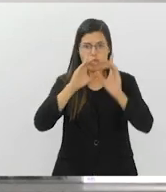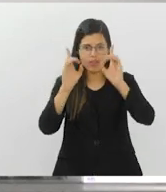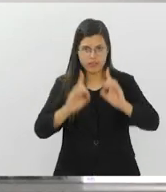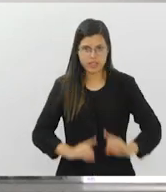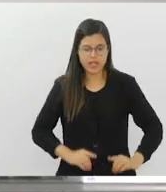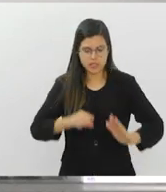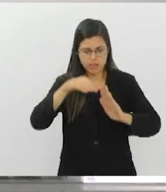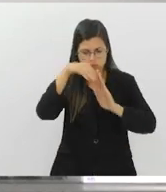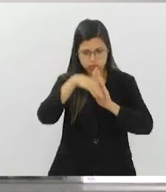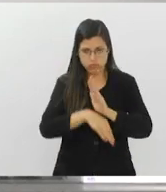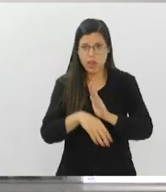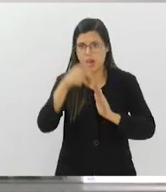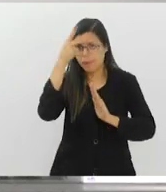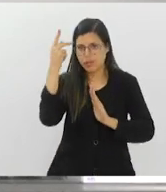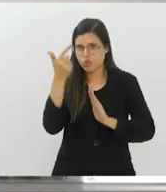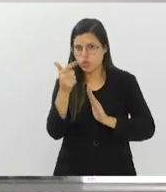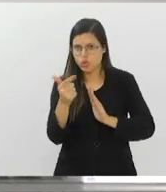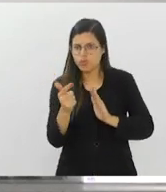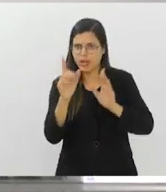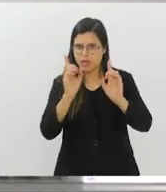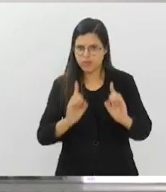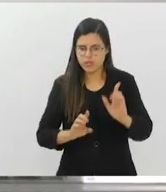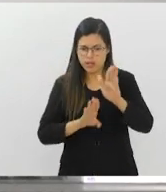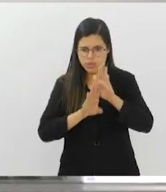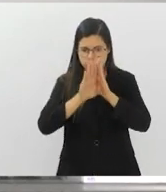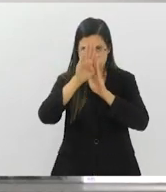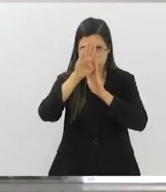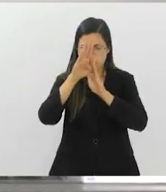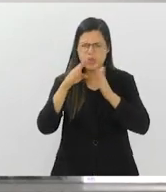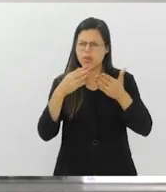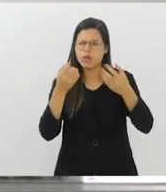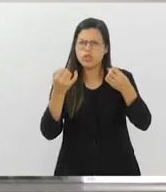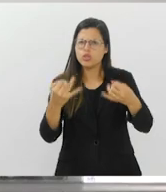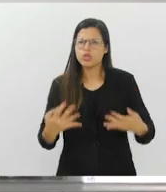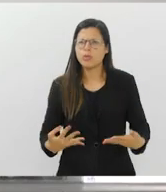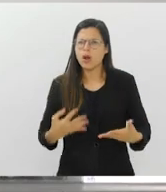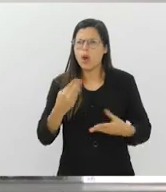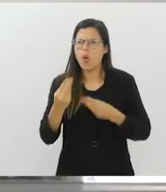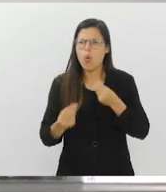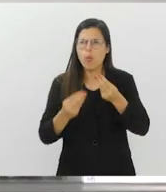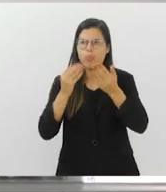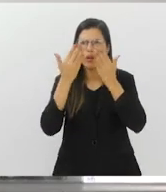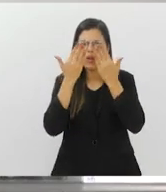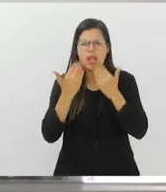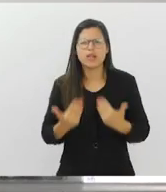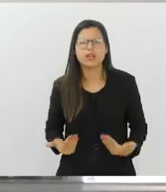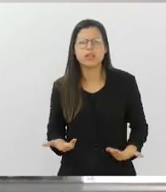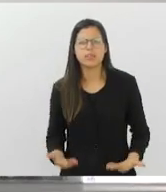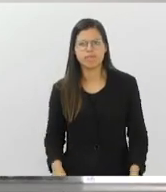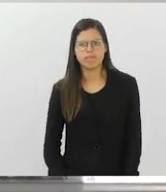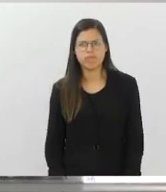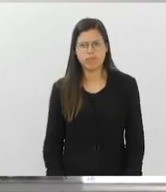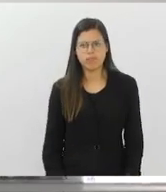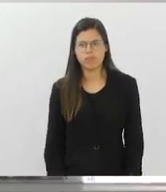pessoas sem deficiência subiu. É só para me explicar como a senhora analisa isso.